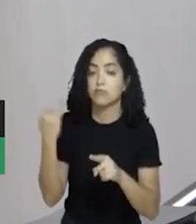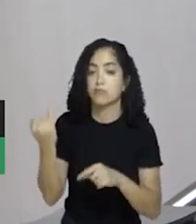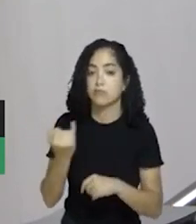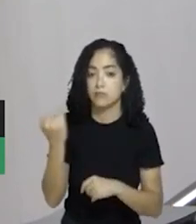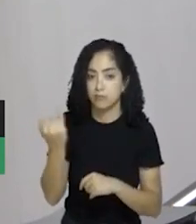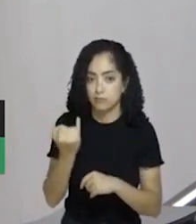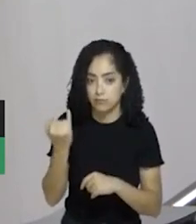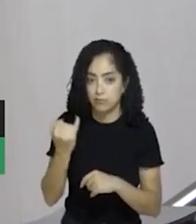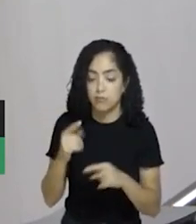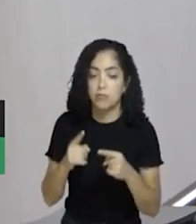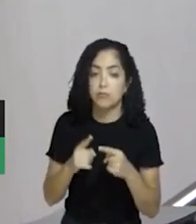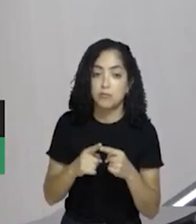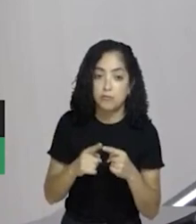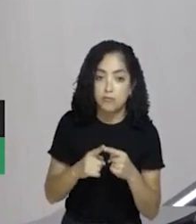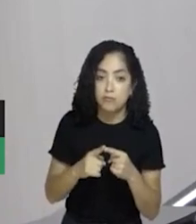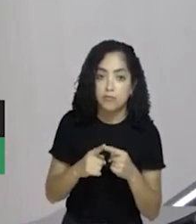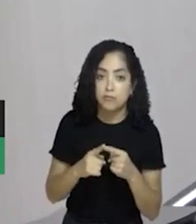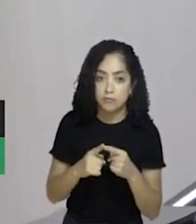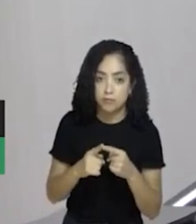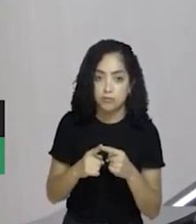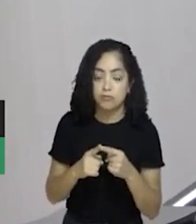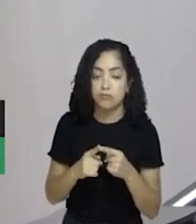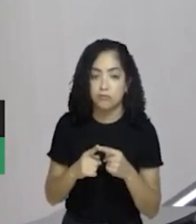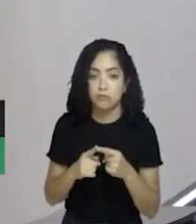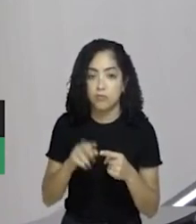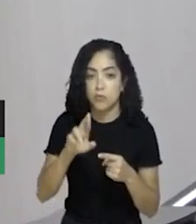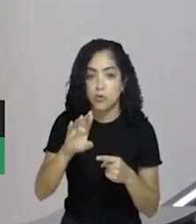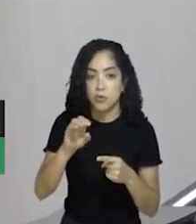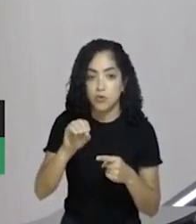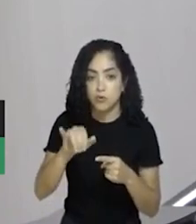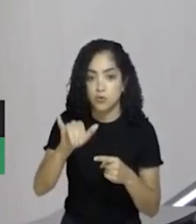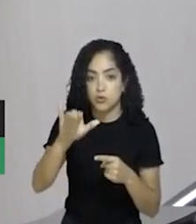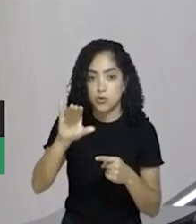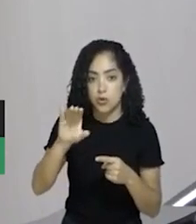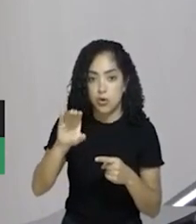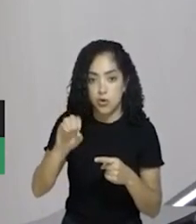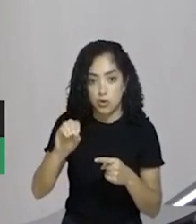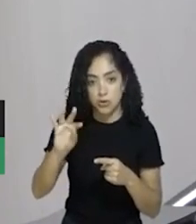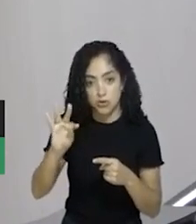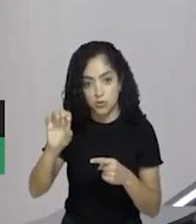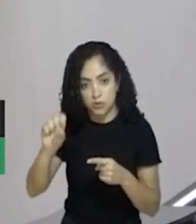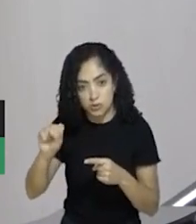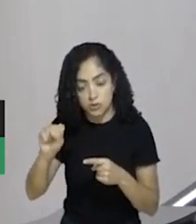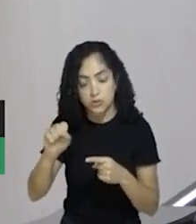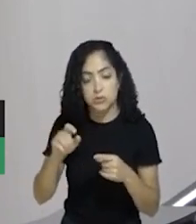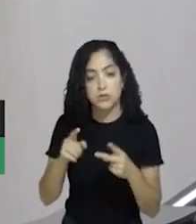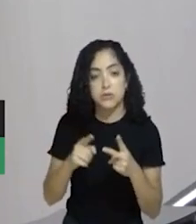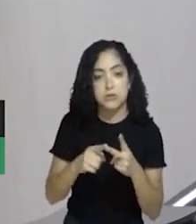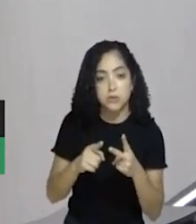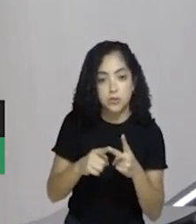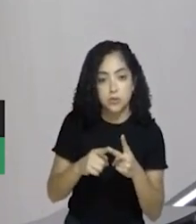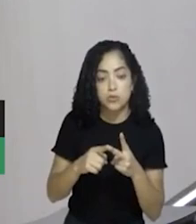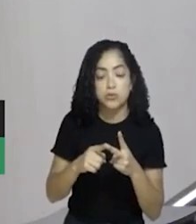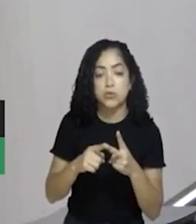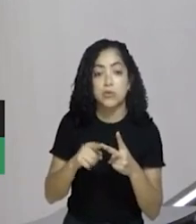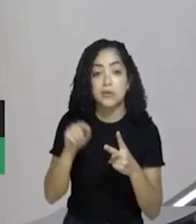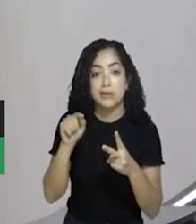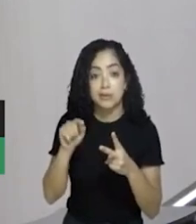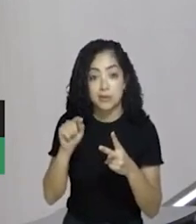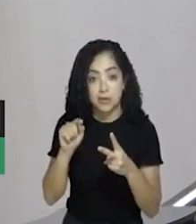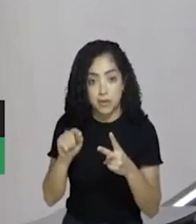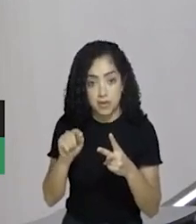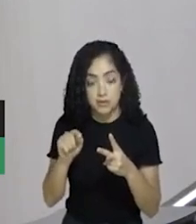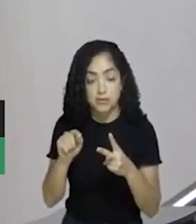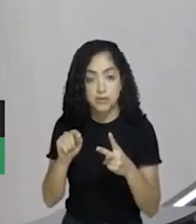primeiro os royals do resultado dessas unidades geradoras segundo que esses royalties